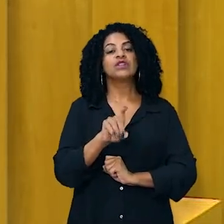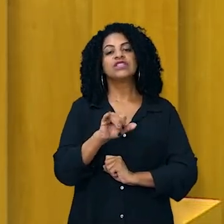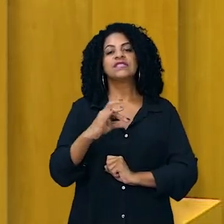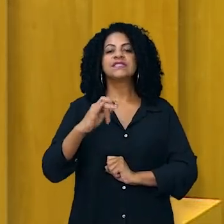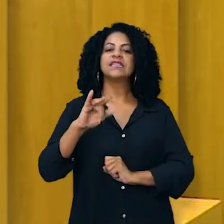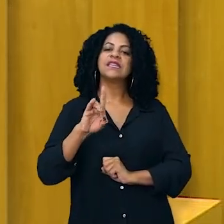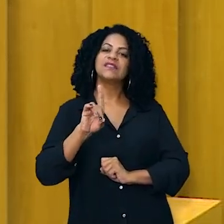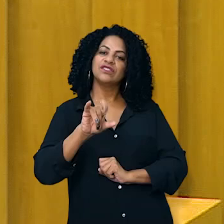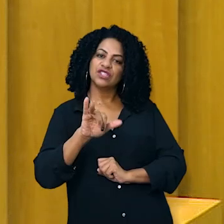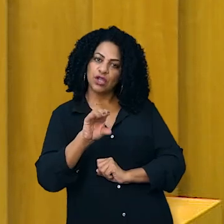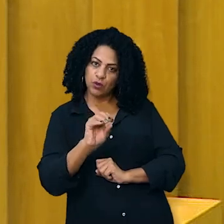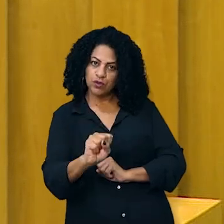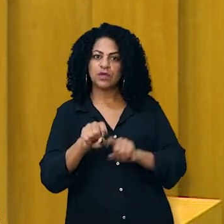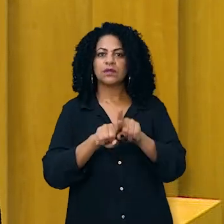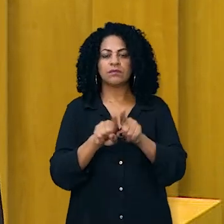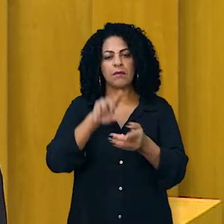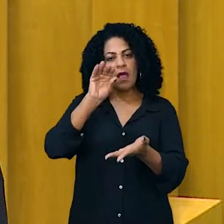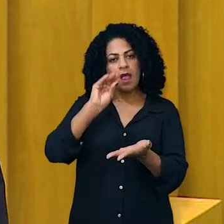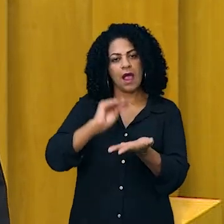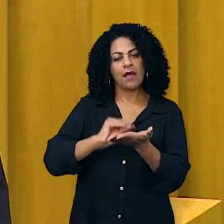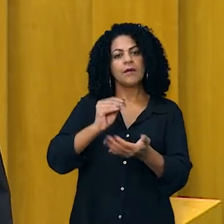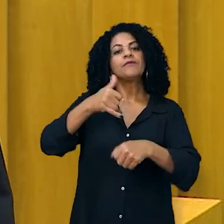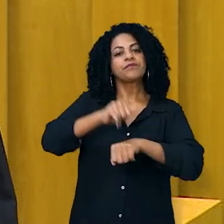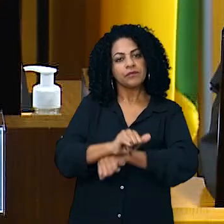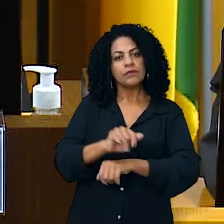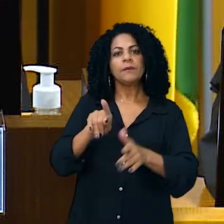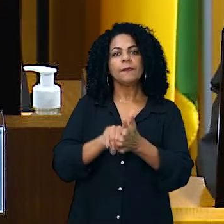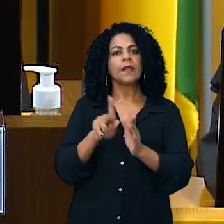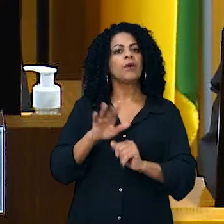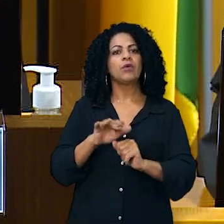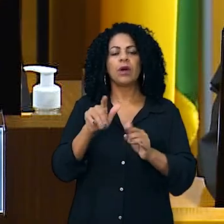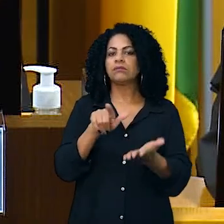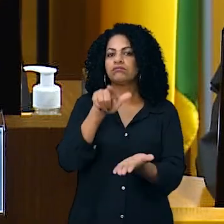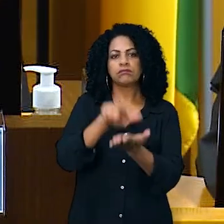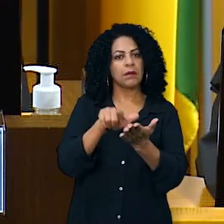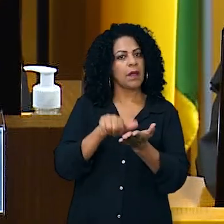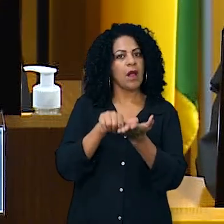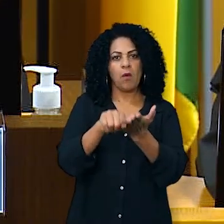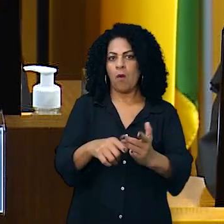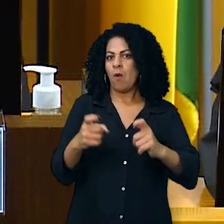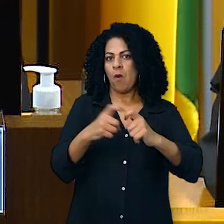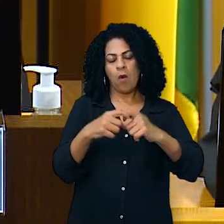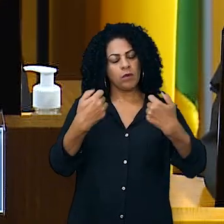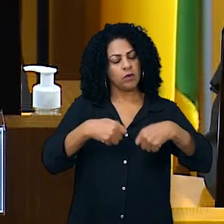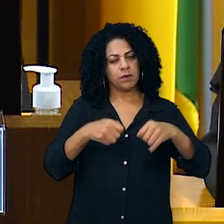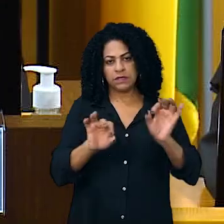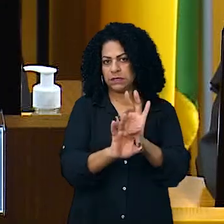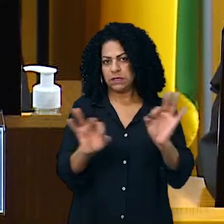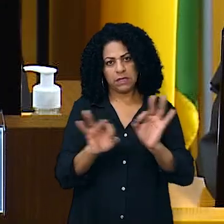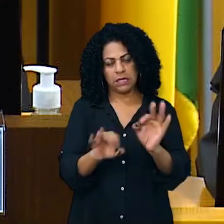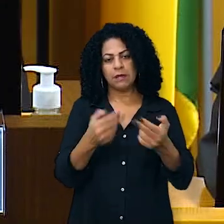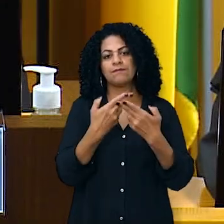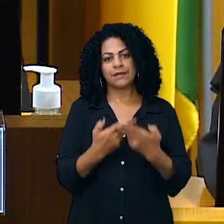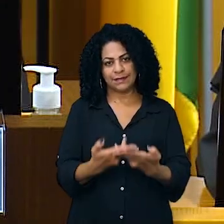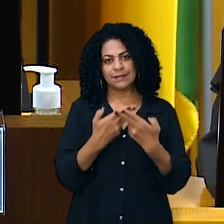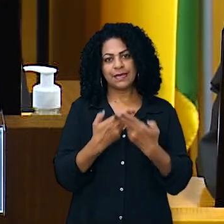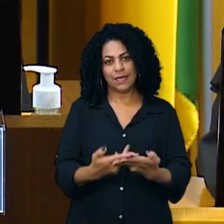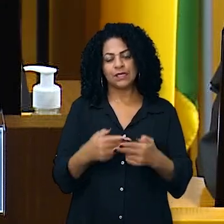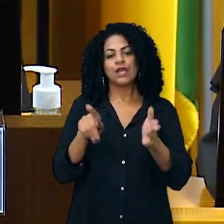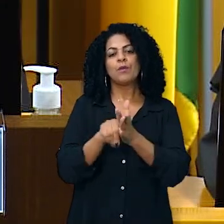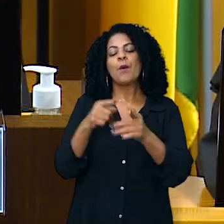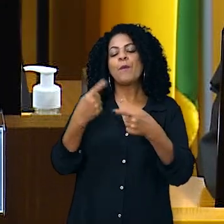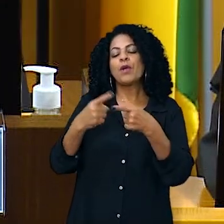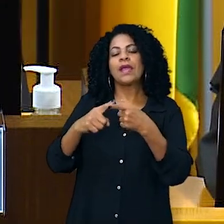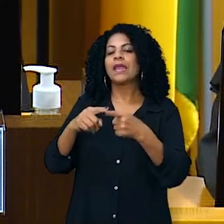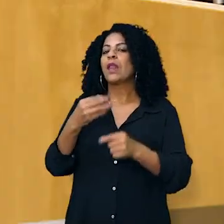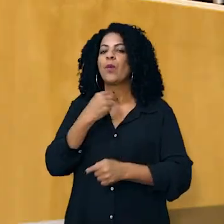TST. Em caso de falta à audiência, o atestado médico não precisa declarar expressamente que o paciente está impossibilitado